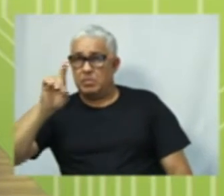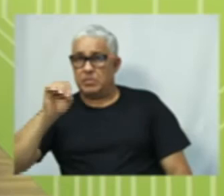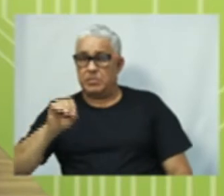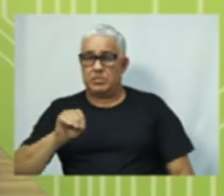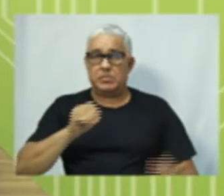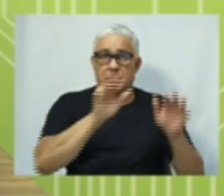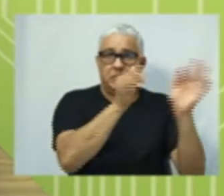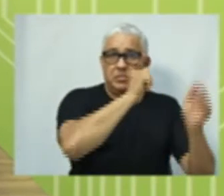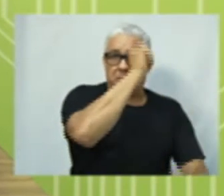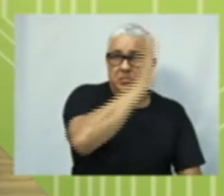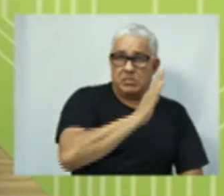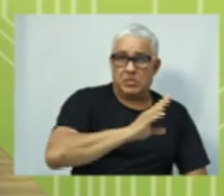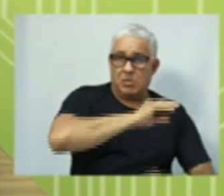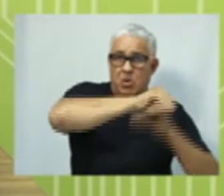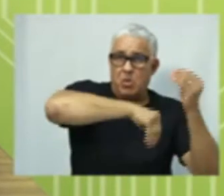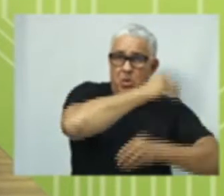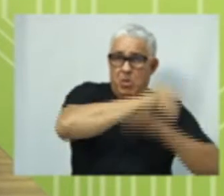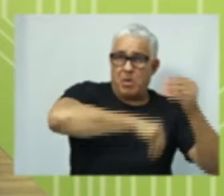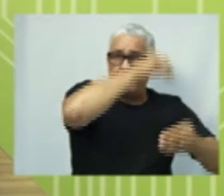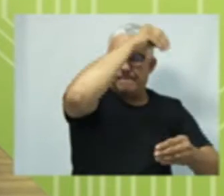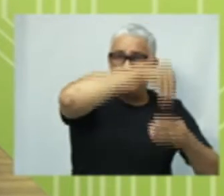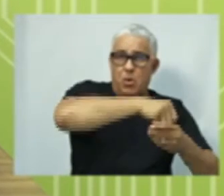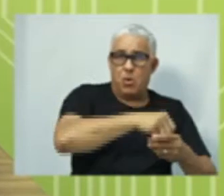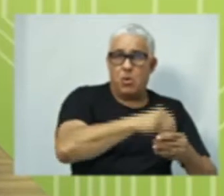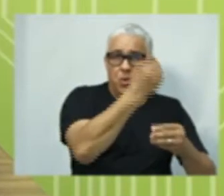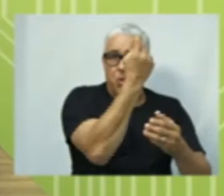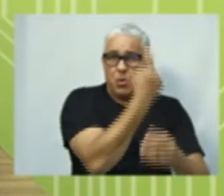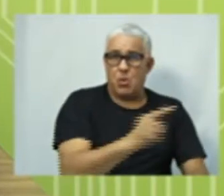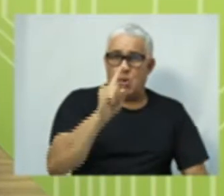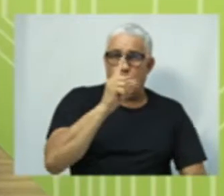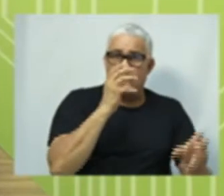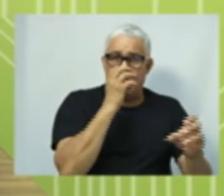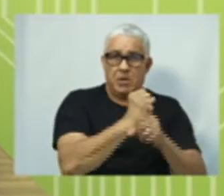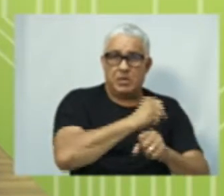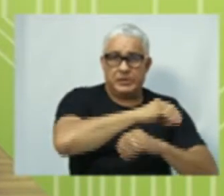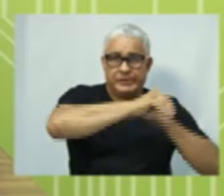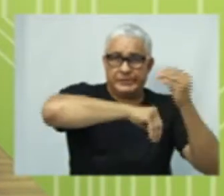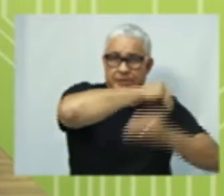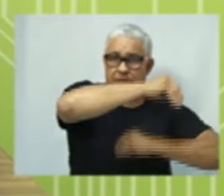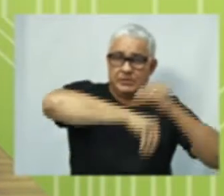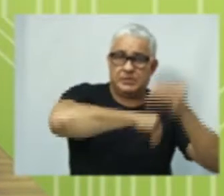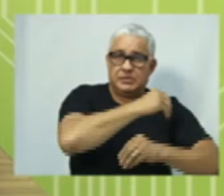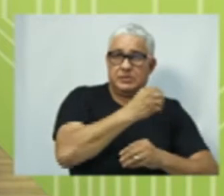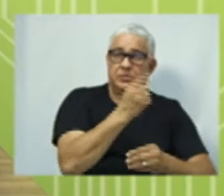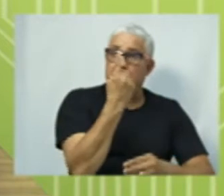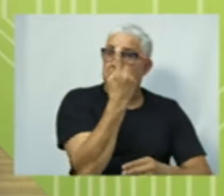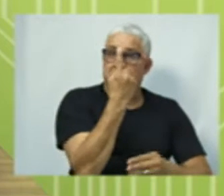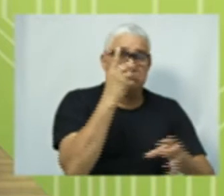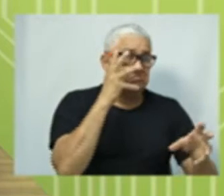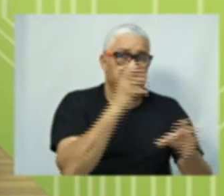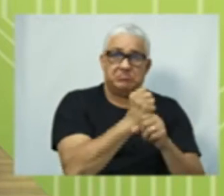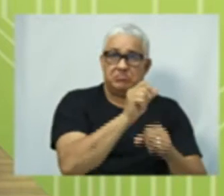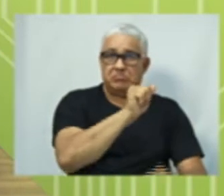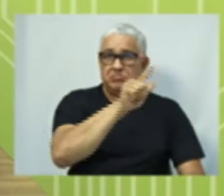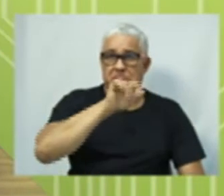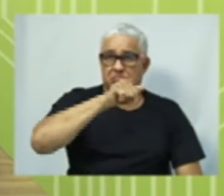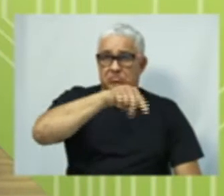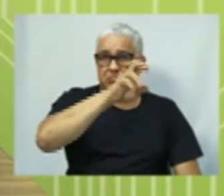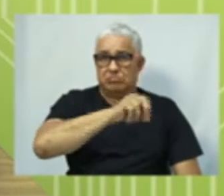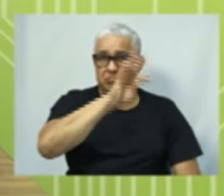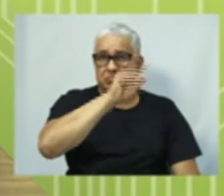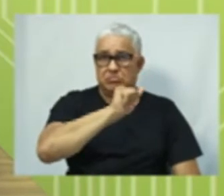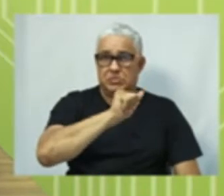isso, ó, jogou lá no liquidificador, misturou tudo e fez uma única alíquota que